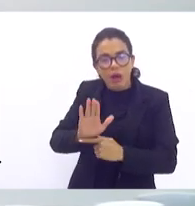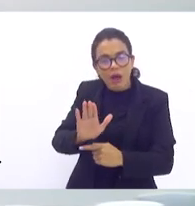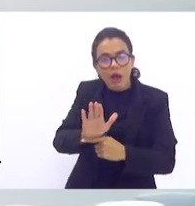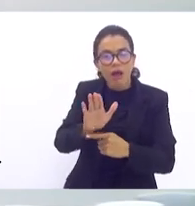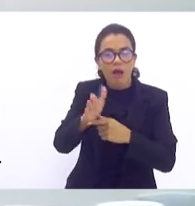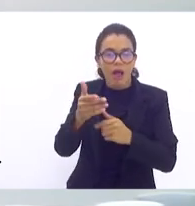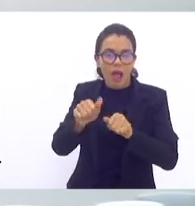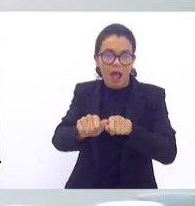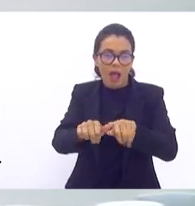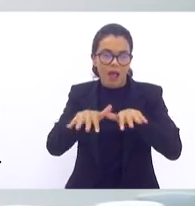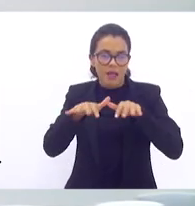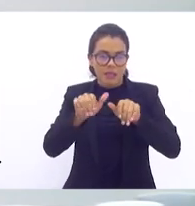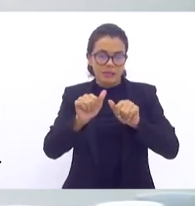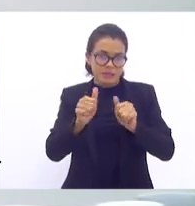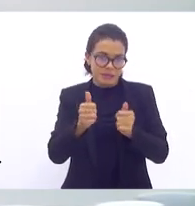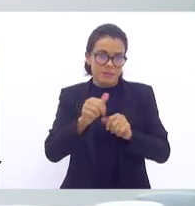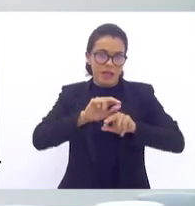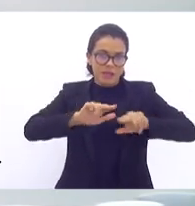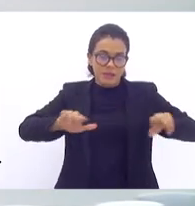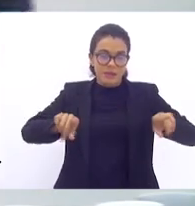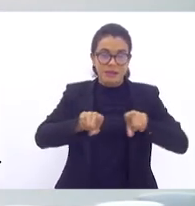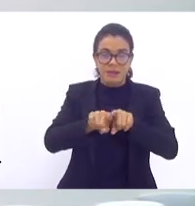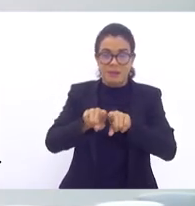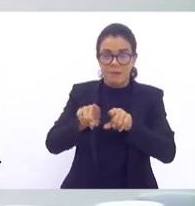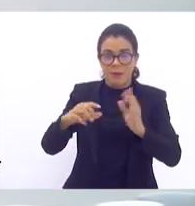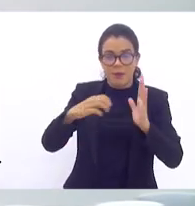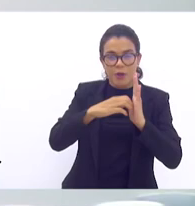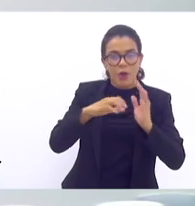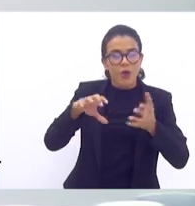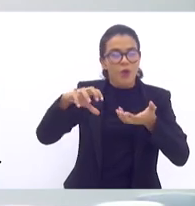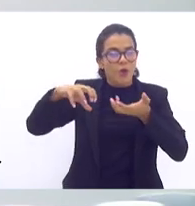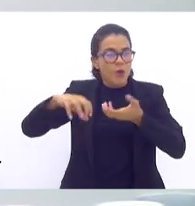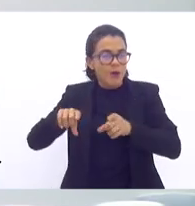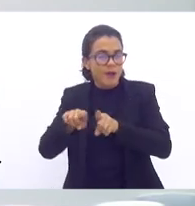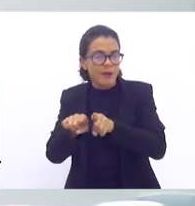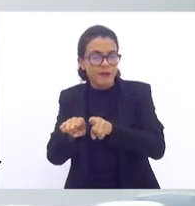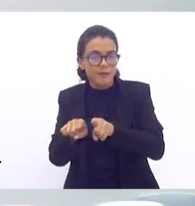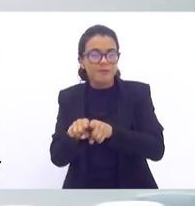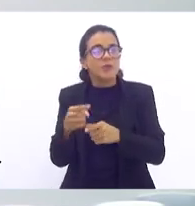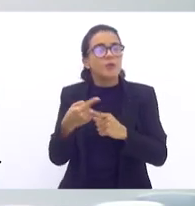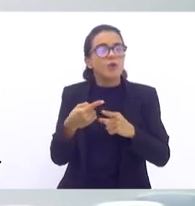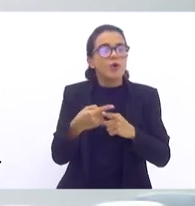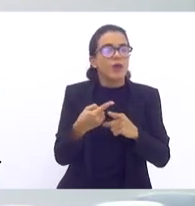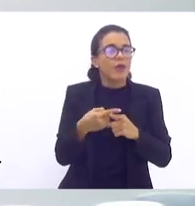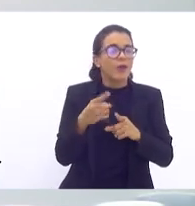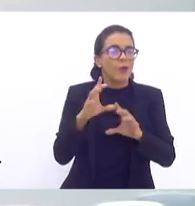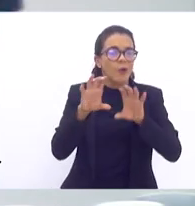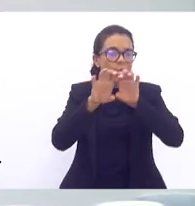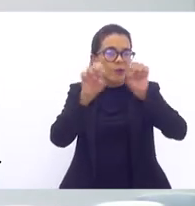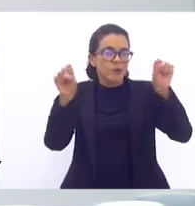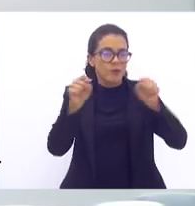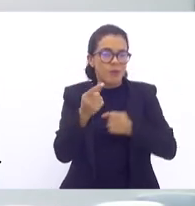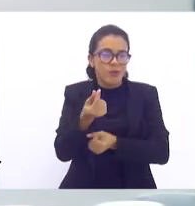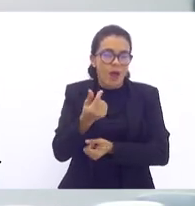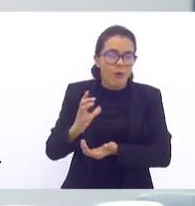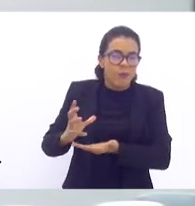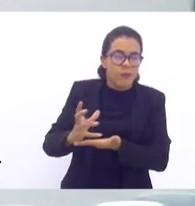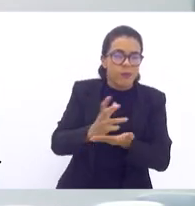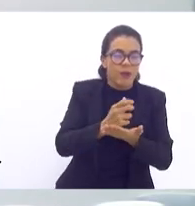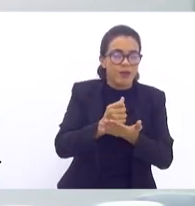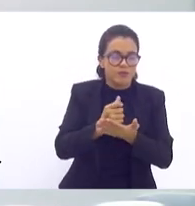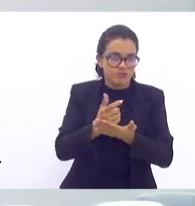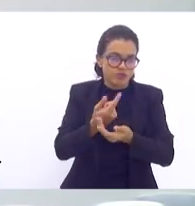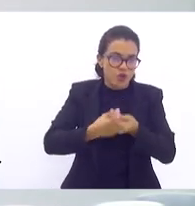as assembleias quanto o congresso porque que os tribunais de contas não fazem isso para a gente auditar essas